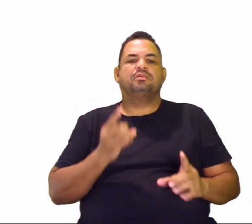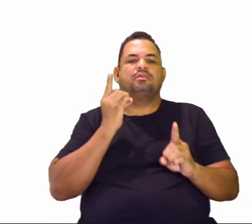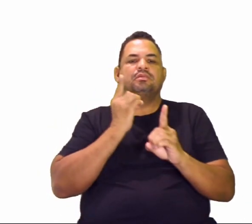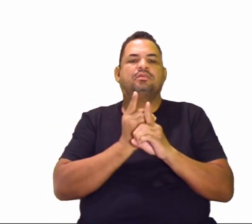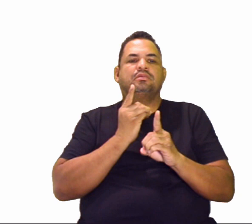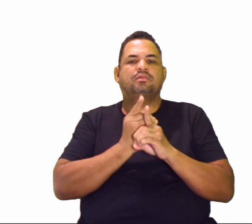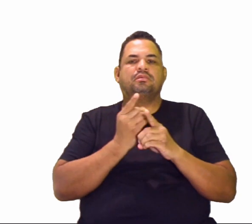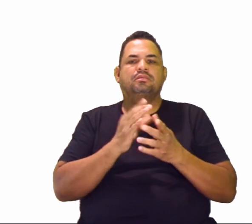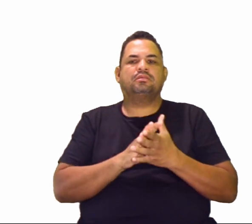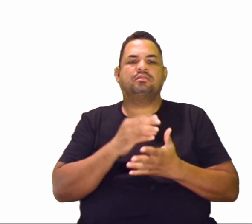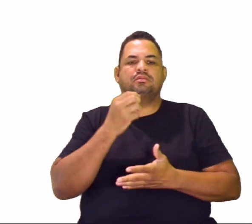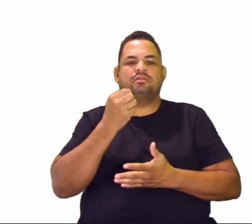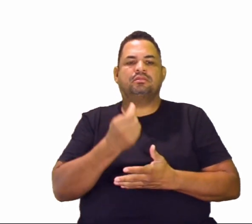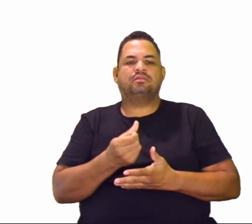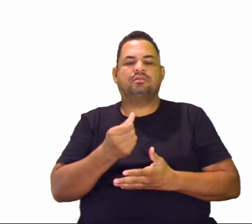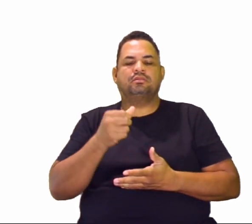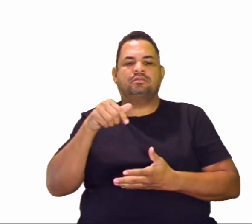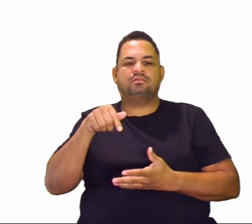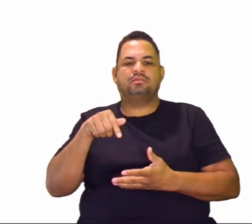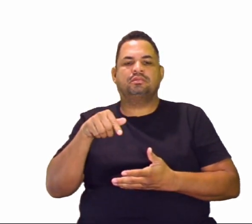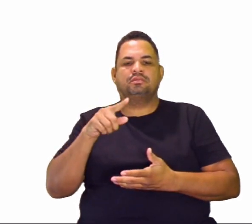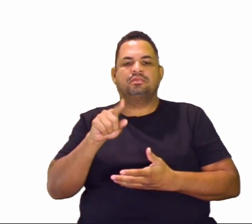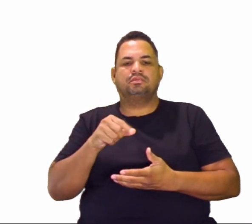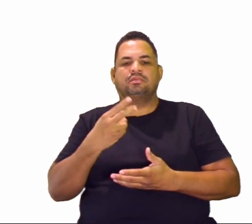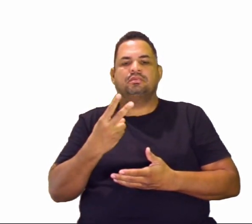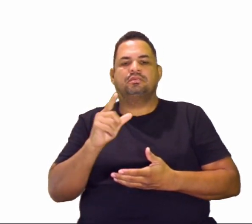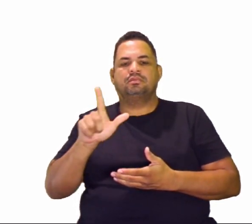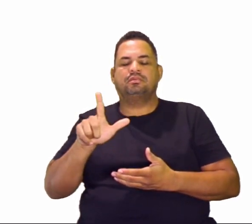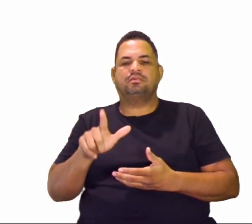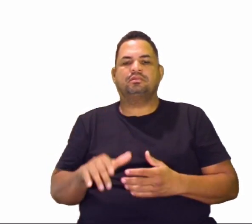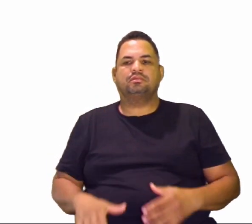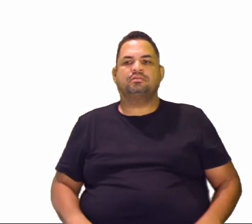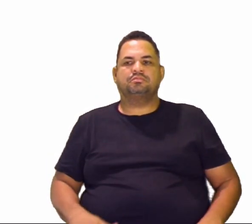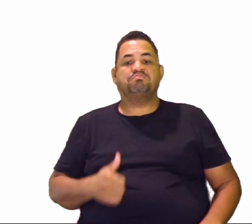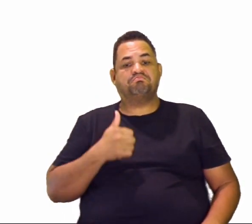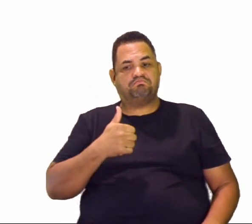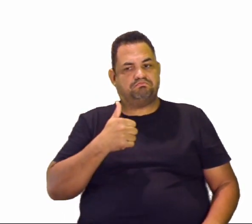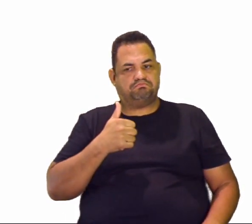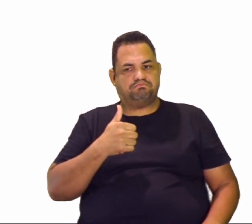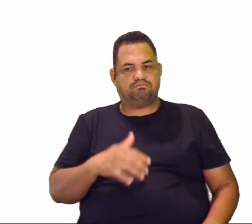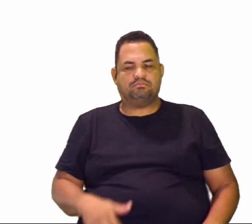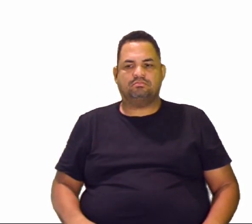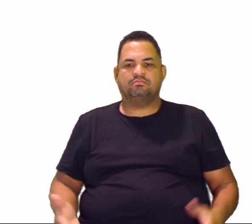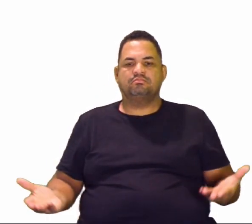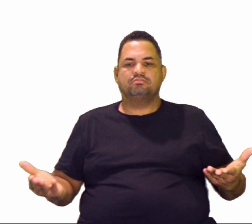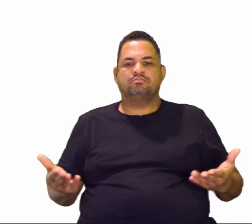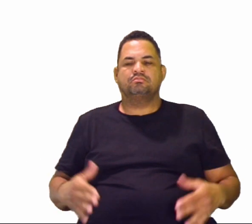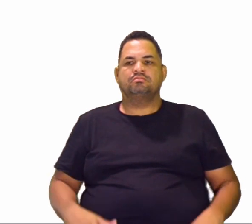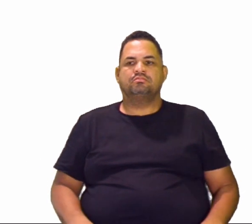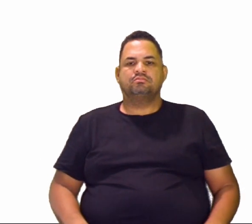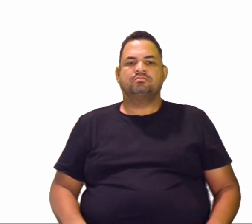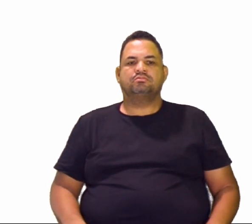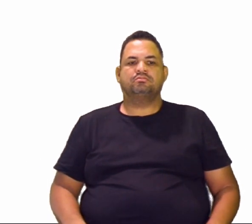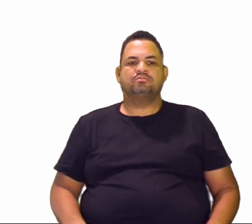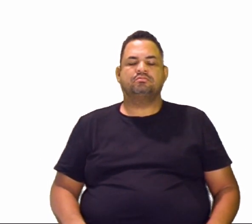direto em 67,2 litros. Tudo bem até aí, meu caro? Então, eu